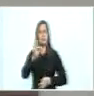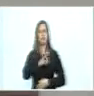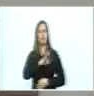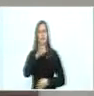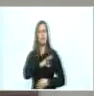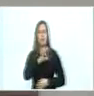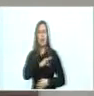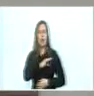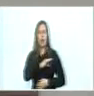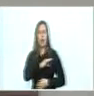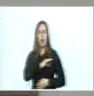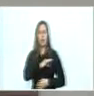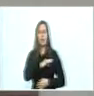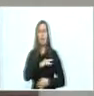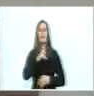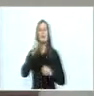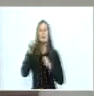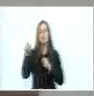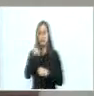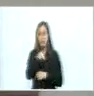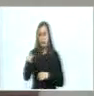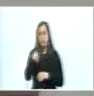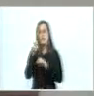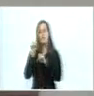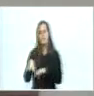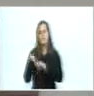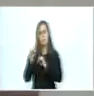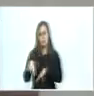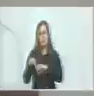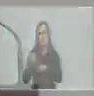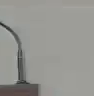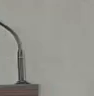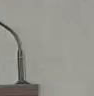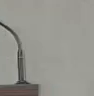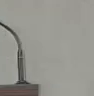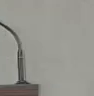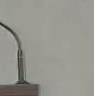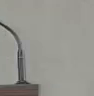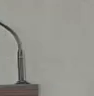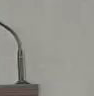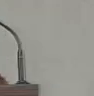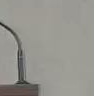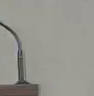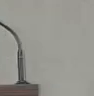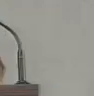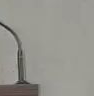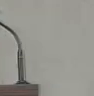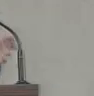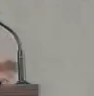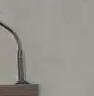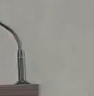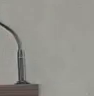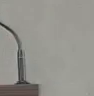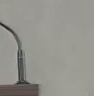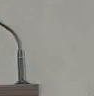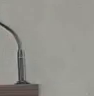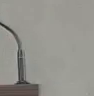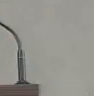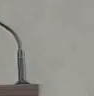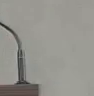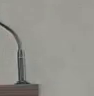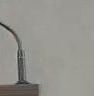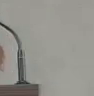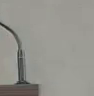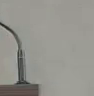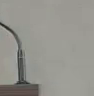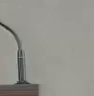trabalhadores da educação, alinhando aqui o meu discurso dessa noite com os companheiros do SEMAD, que estão aqui lutando exatamente